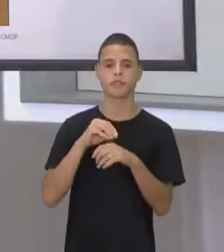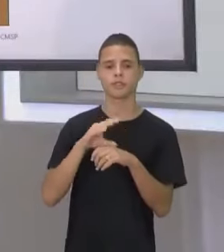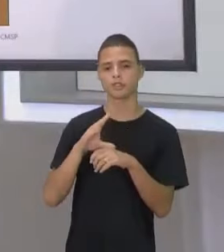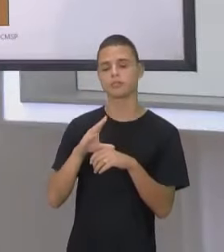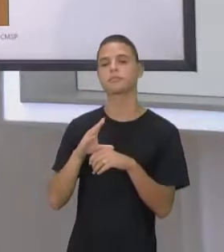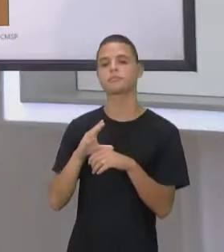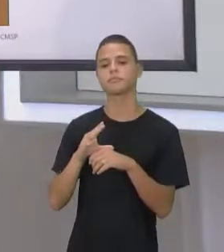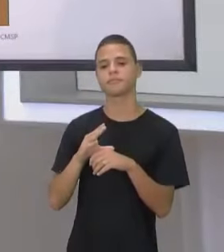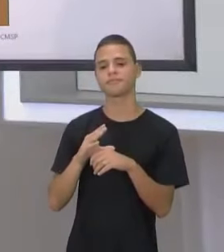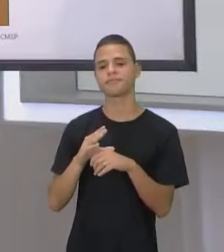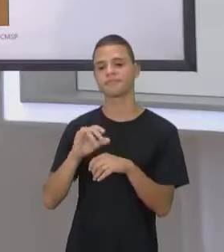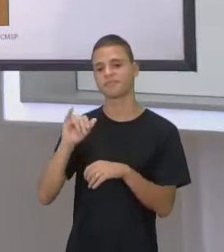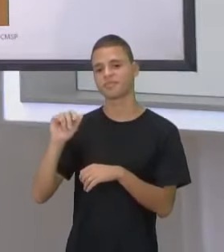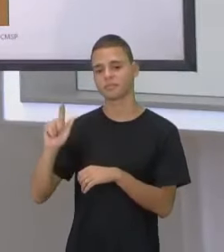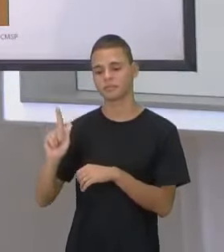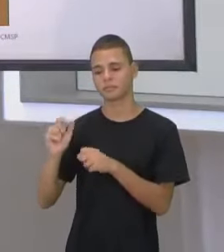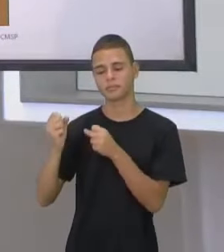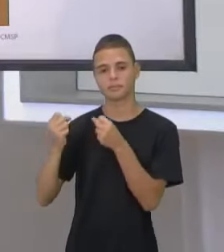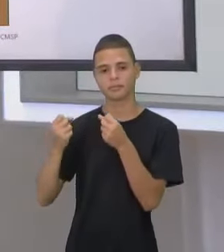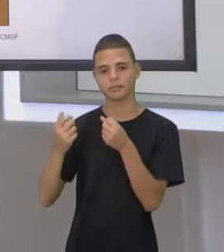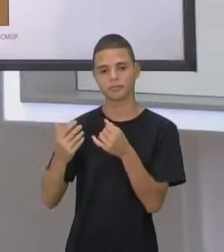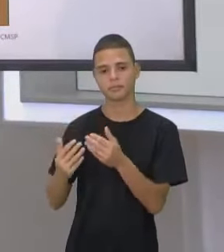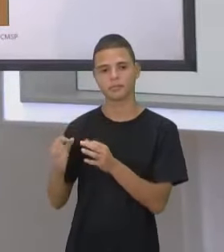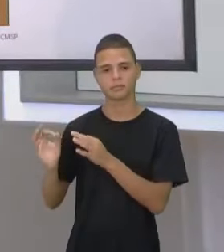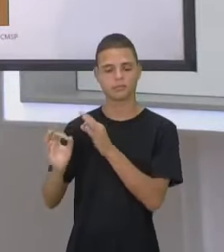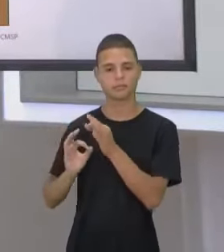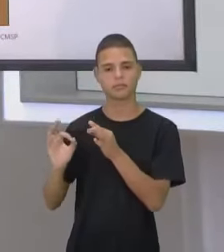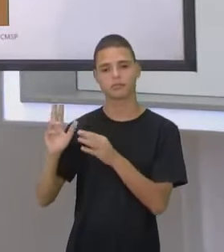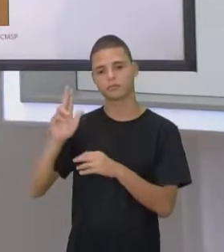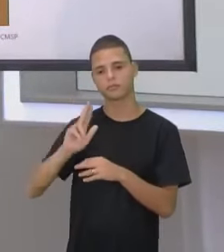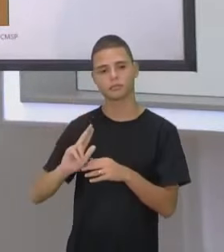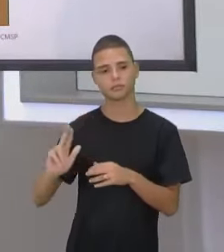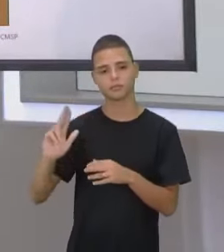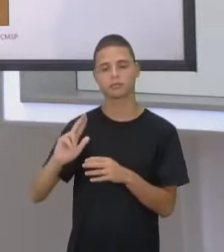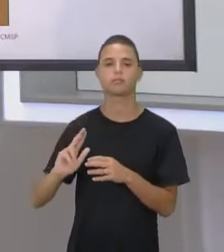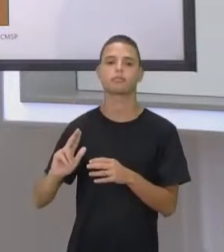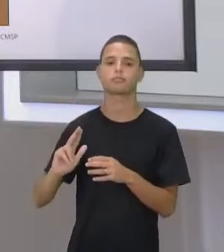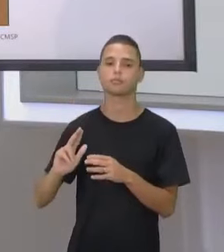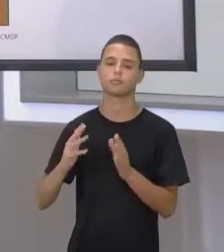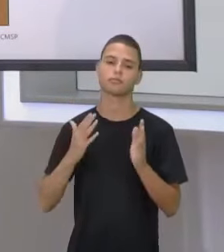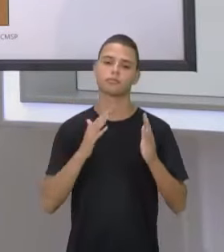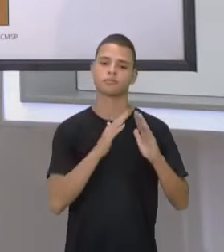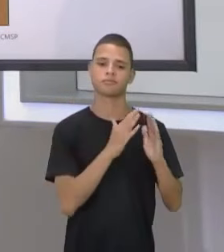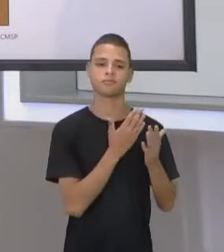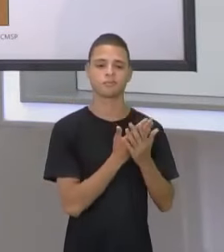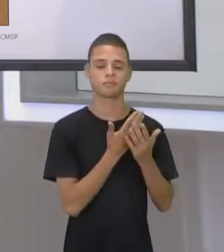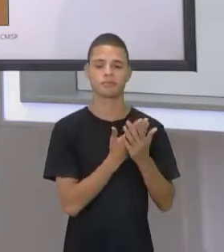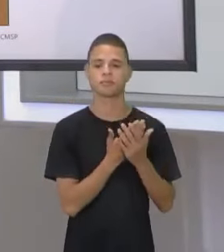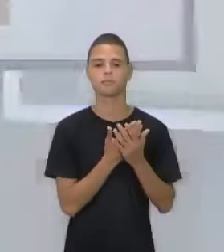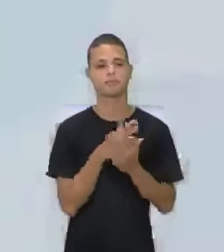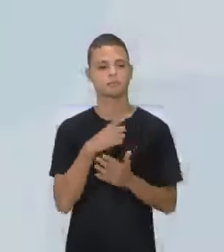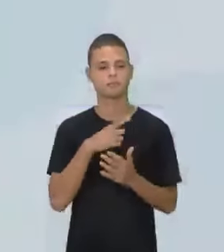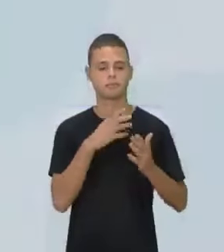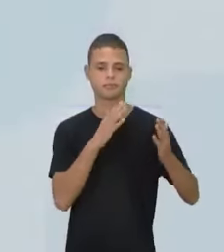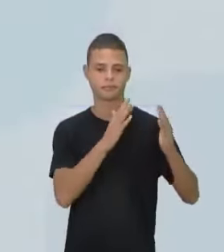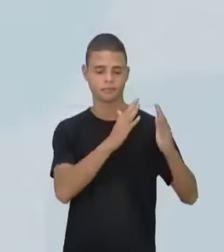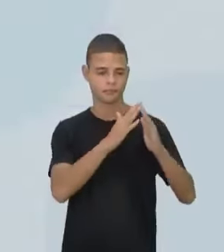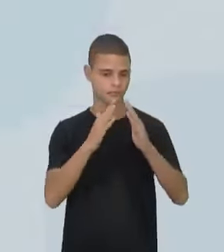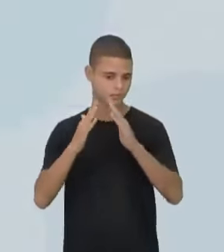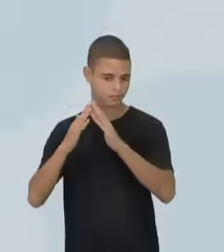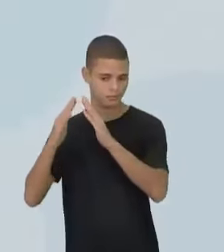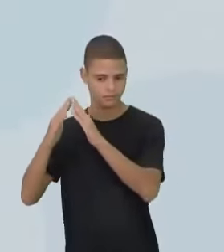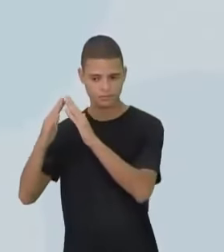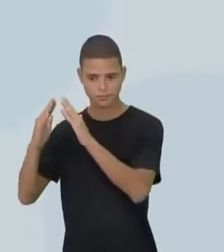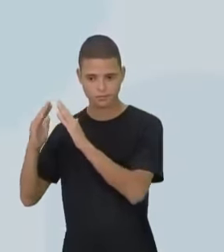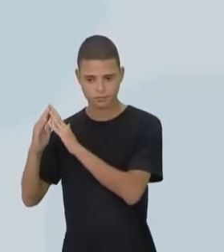antigo IG, que fala também dos processos. Deem uma olhada e utilizem em sala de aula. Então, temos as nossas casinhas numa situação